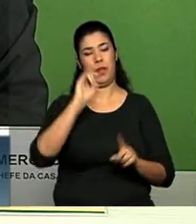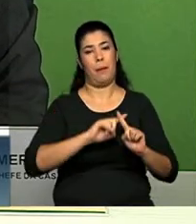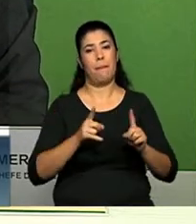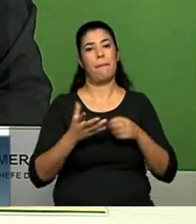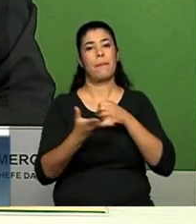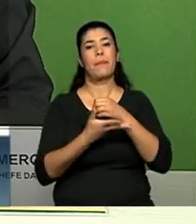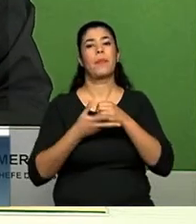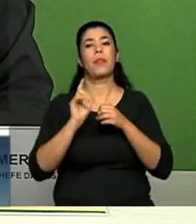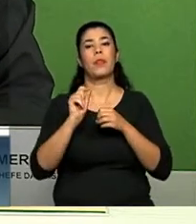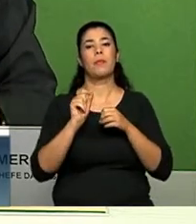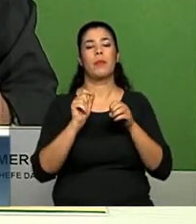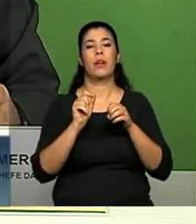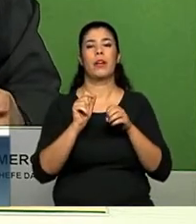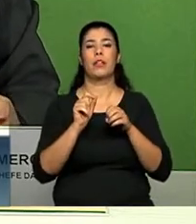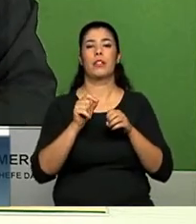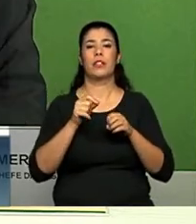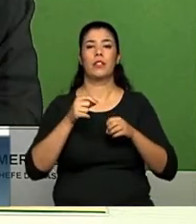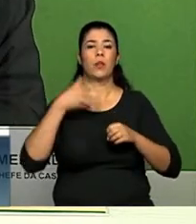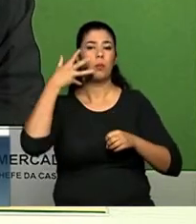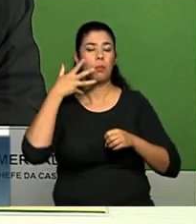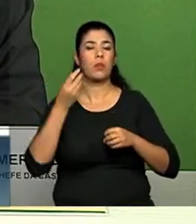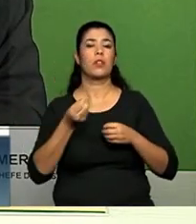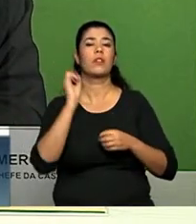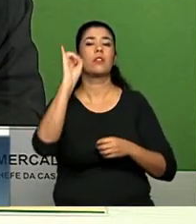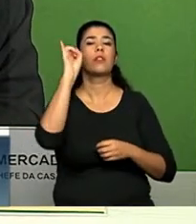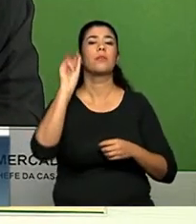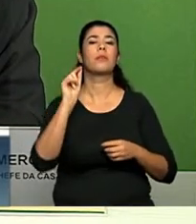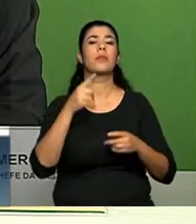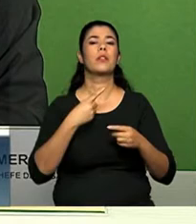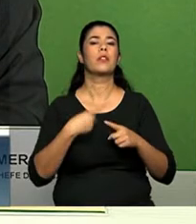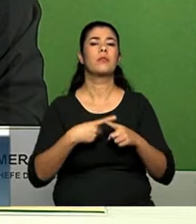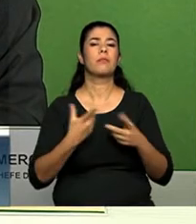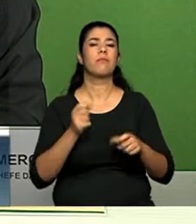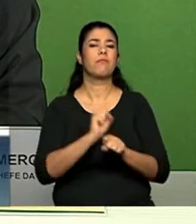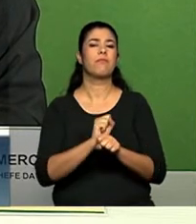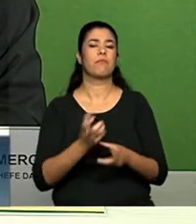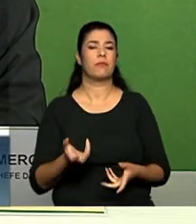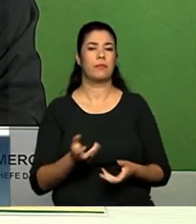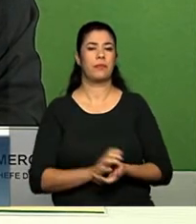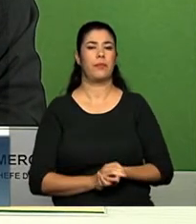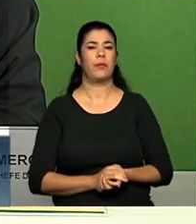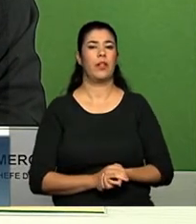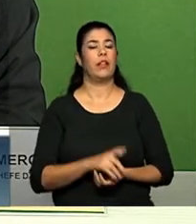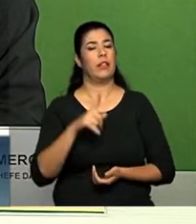base espera e o país também? Que além do ajuste fiscal, a gente